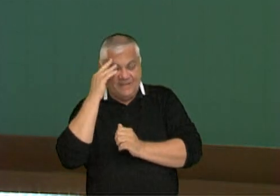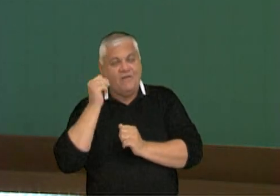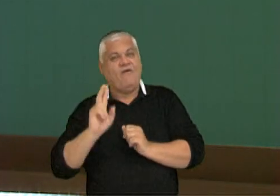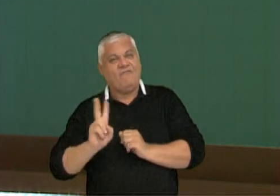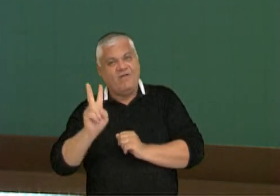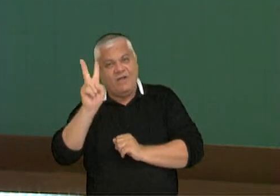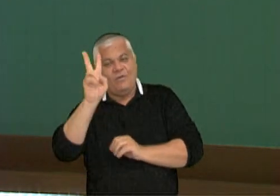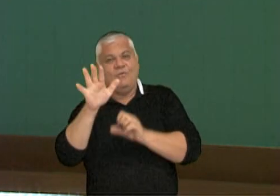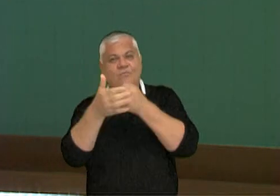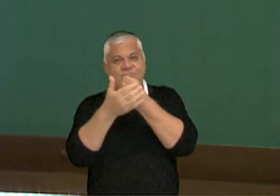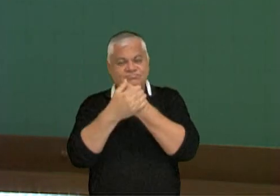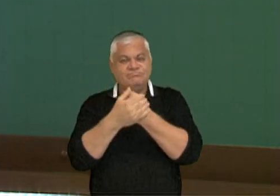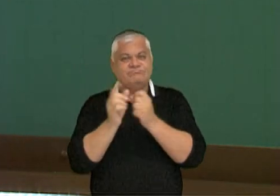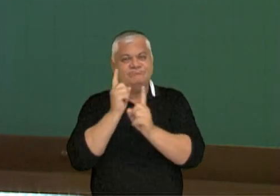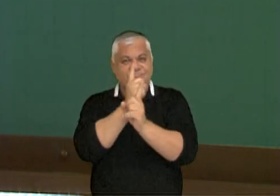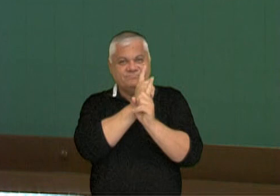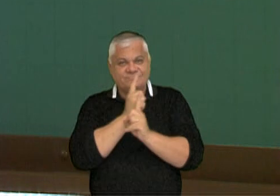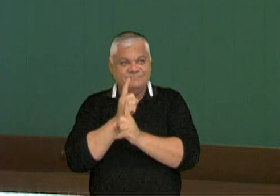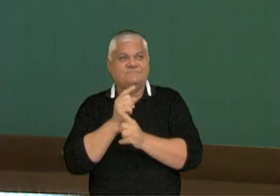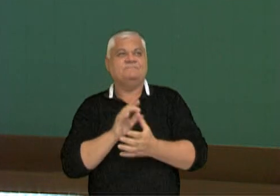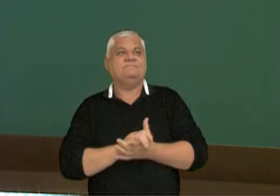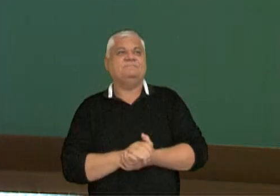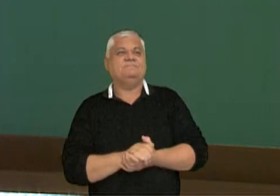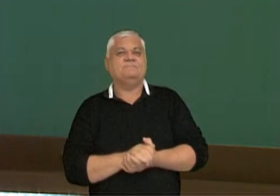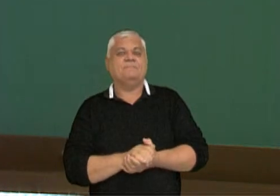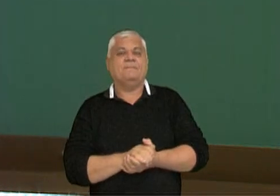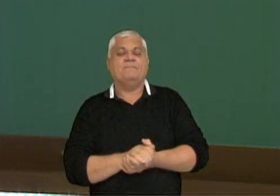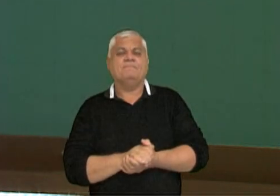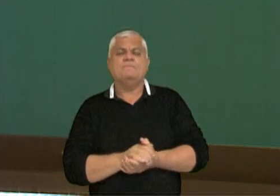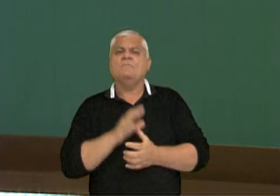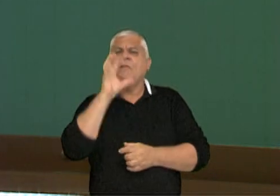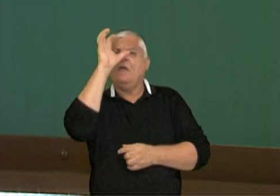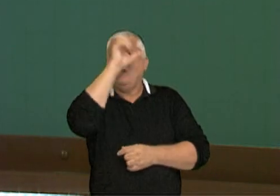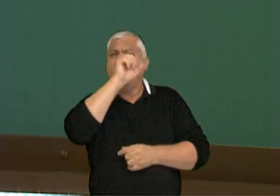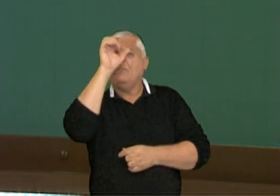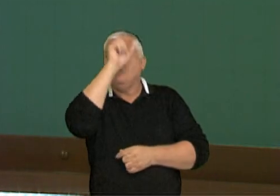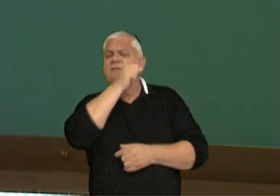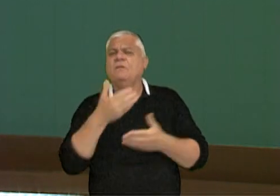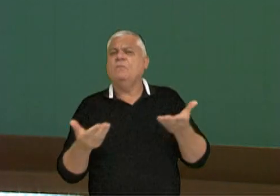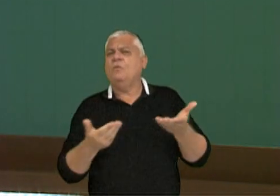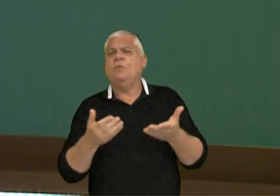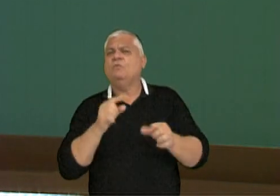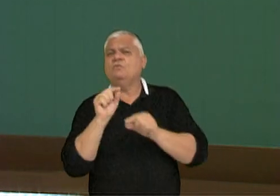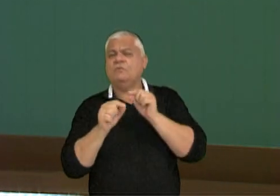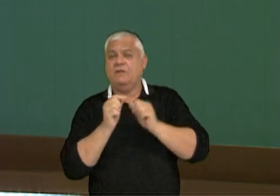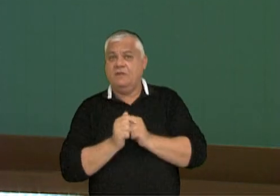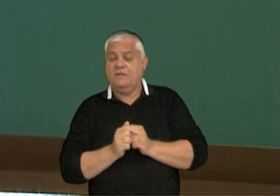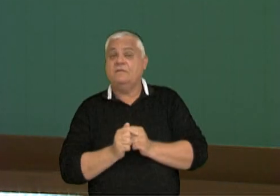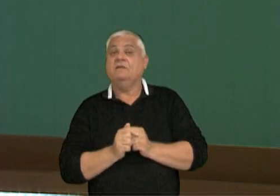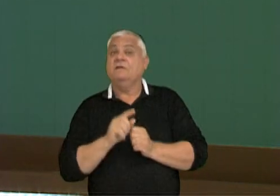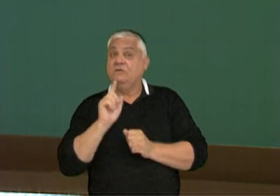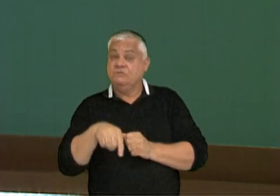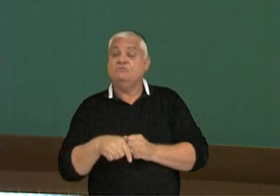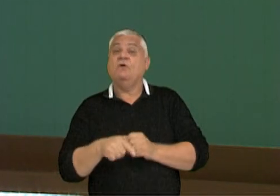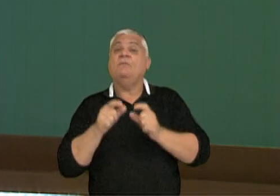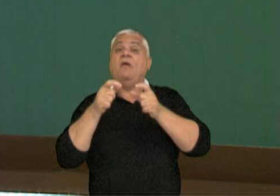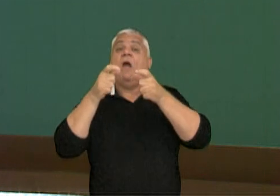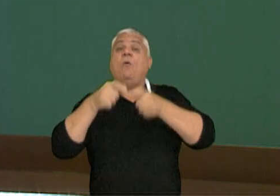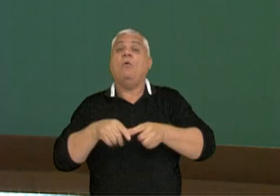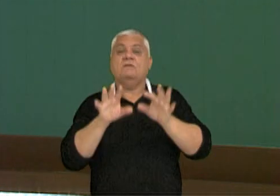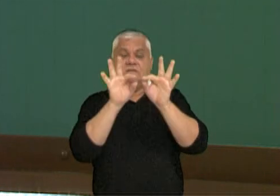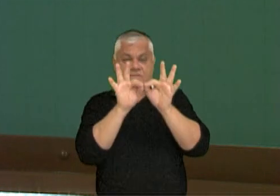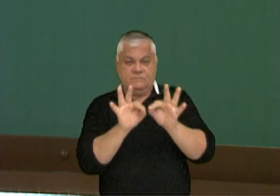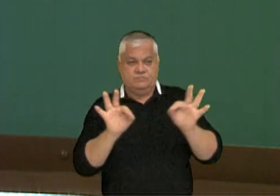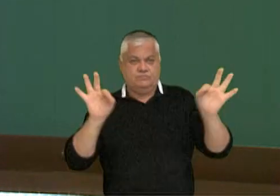de A, B e C, ok? Bom, o que nós falamos então na aula de hoje? Falamos sobre a